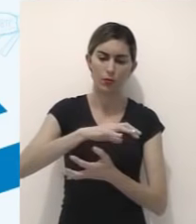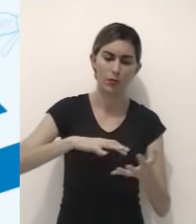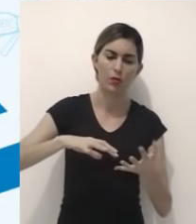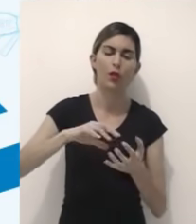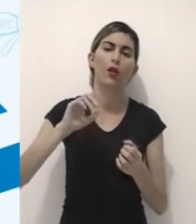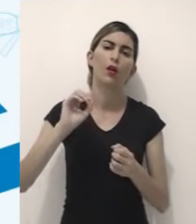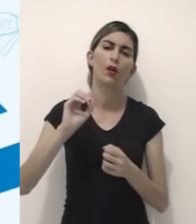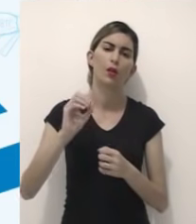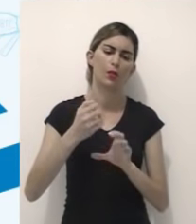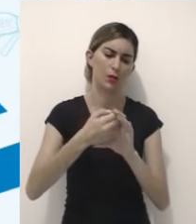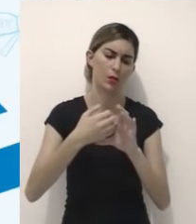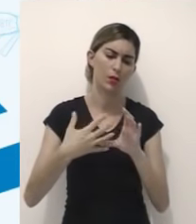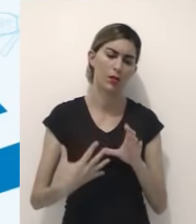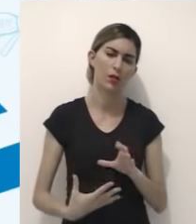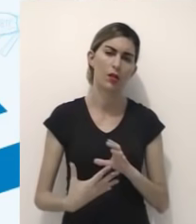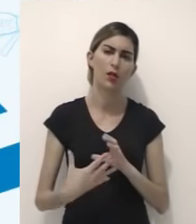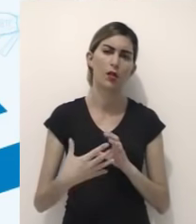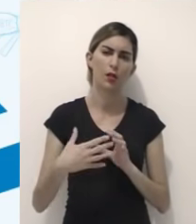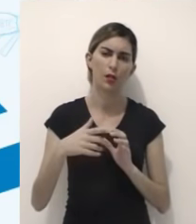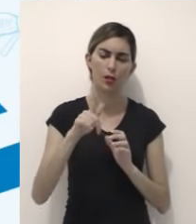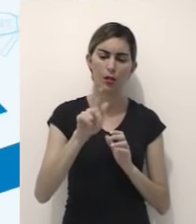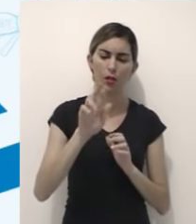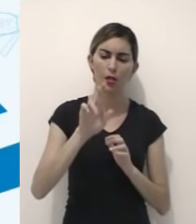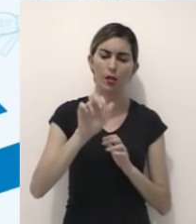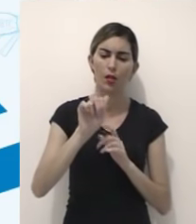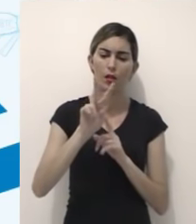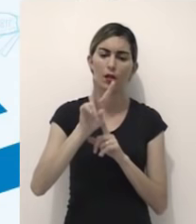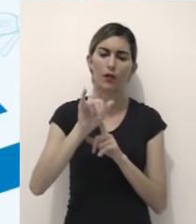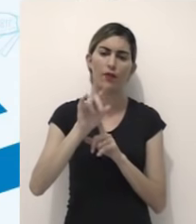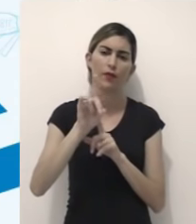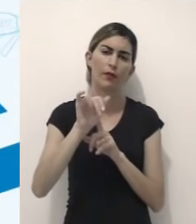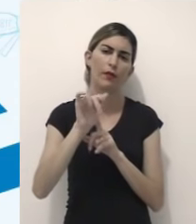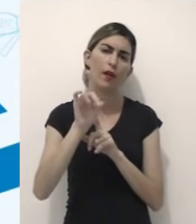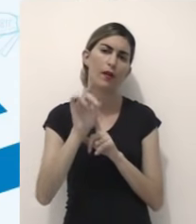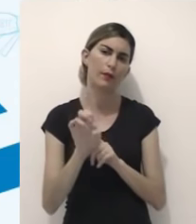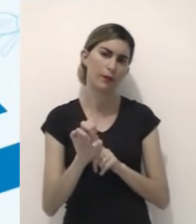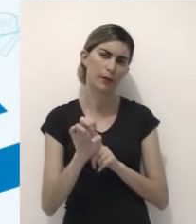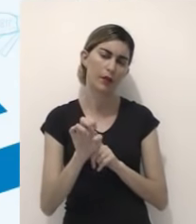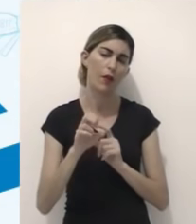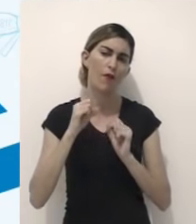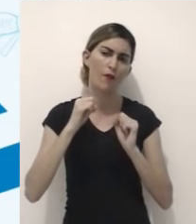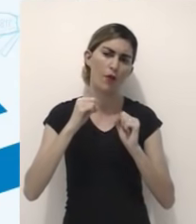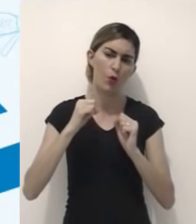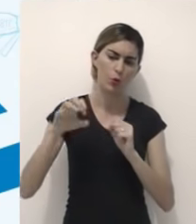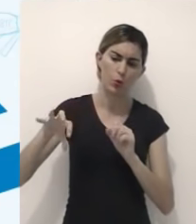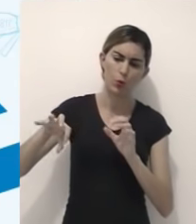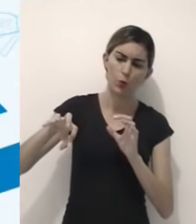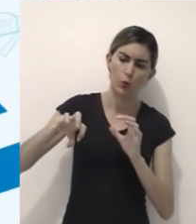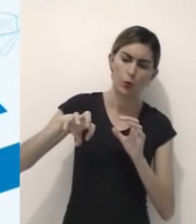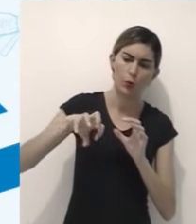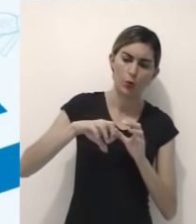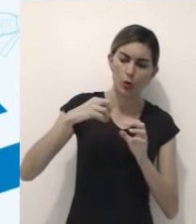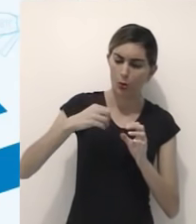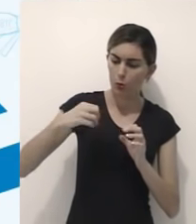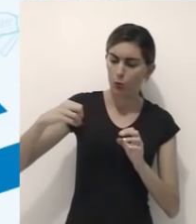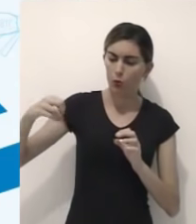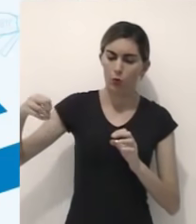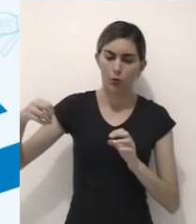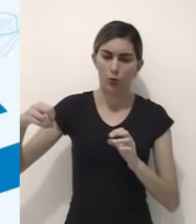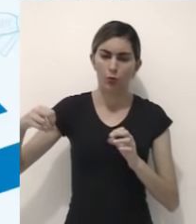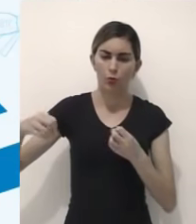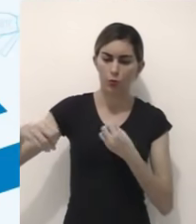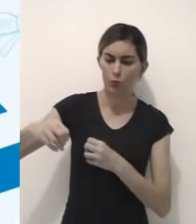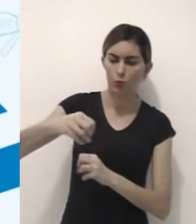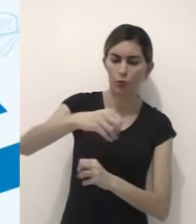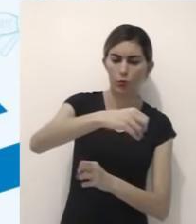astros, que é a característica chamada gravidade. A gravidade é uma força de atração que mantém